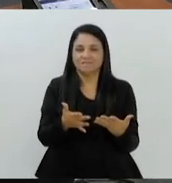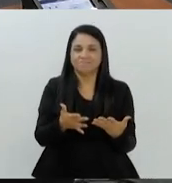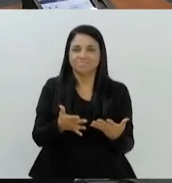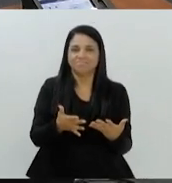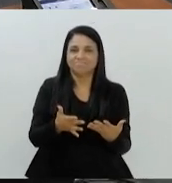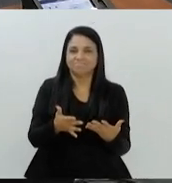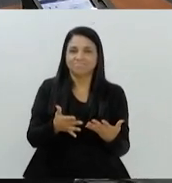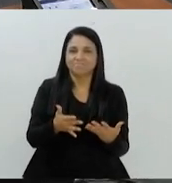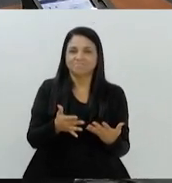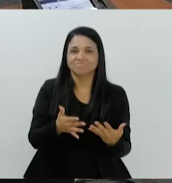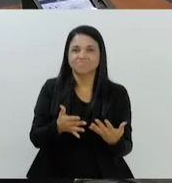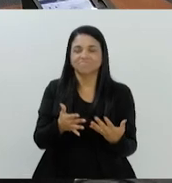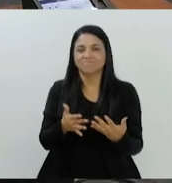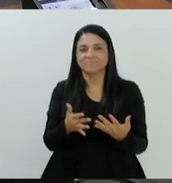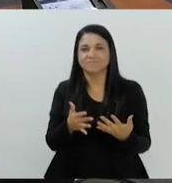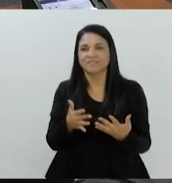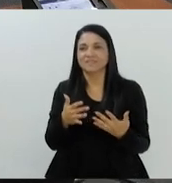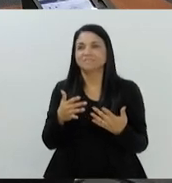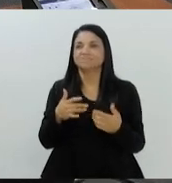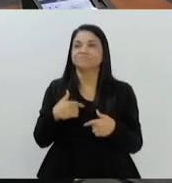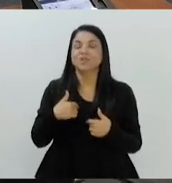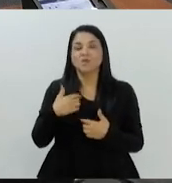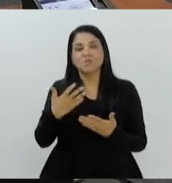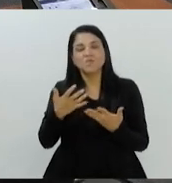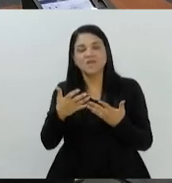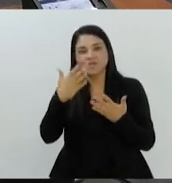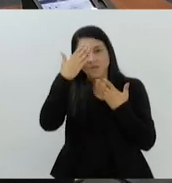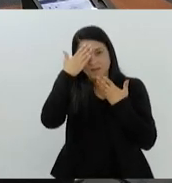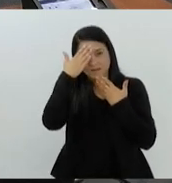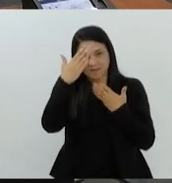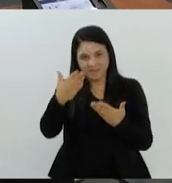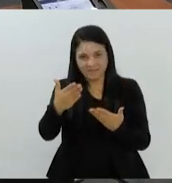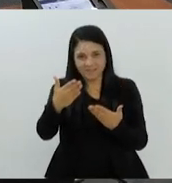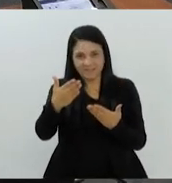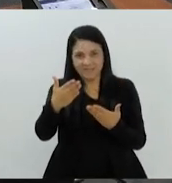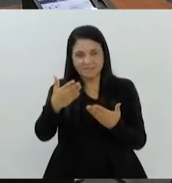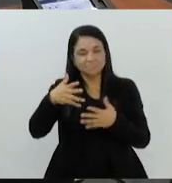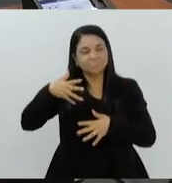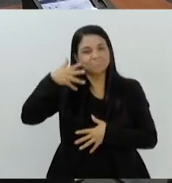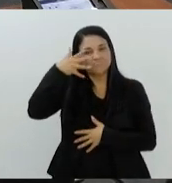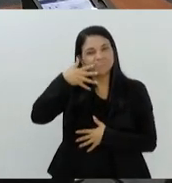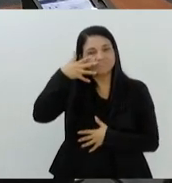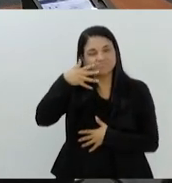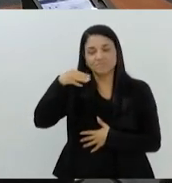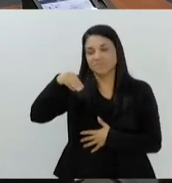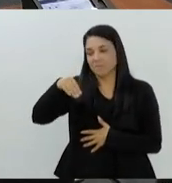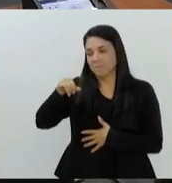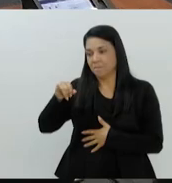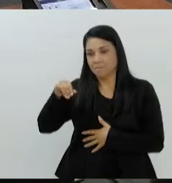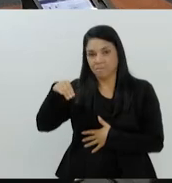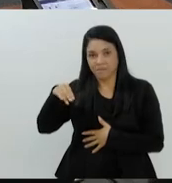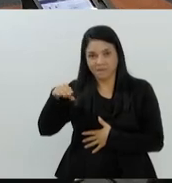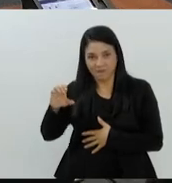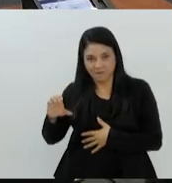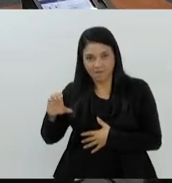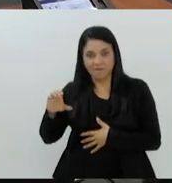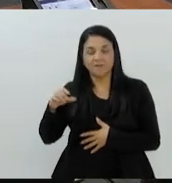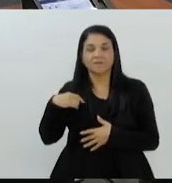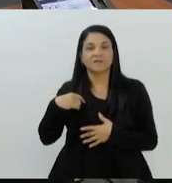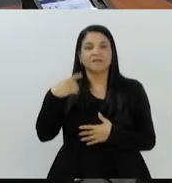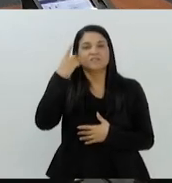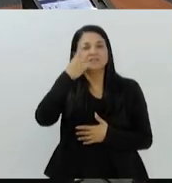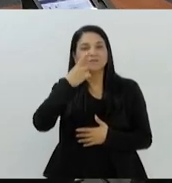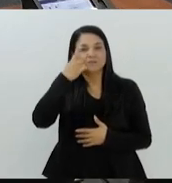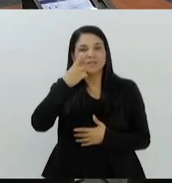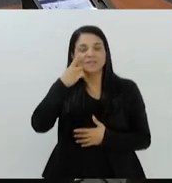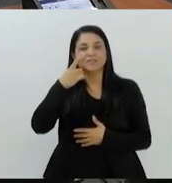certeza. Eu gostaria de agradecer aí as palavras do deputado Mink, né, a deputada Tia